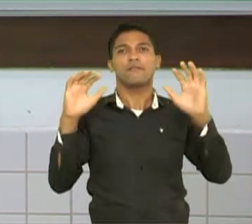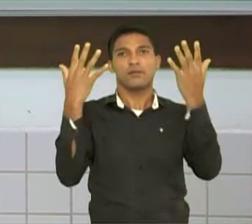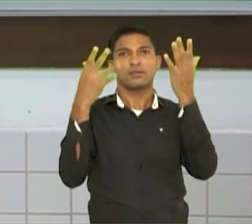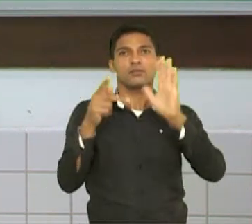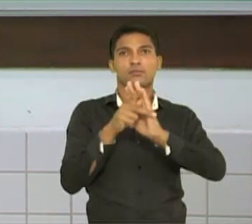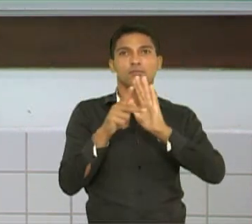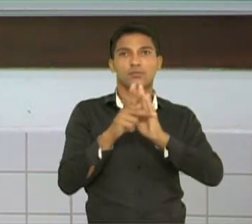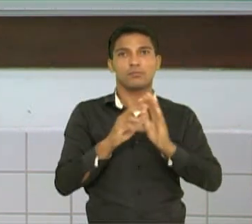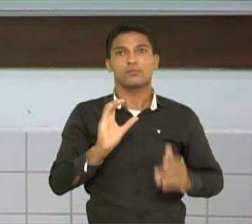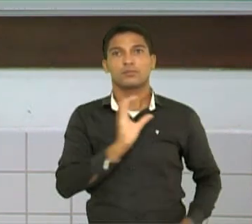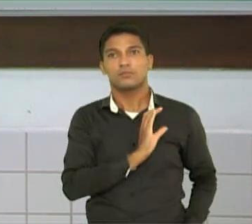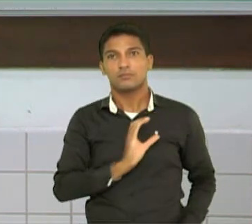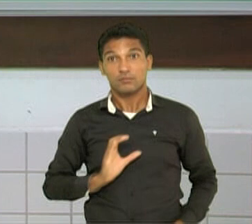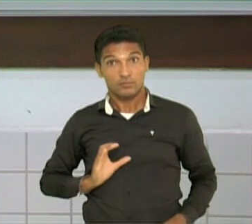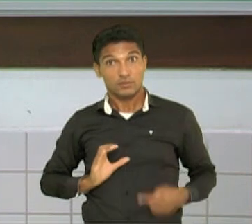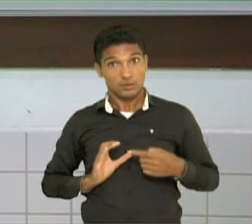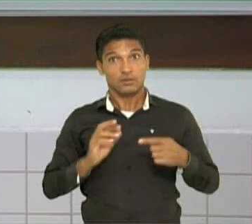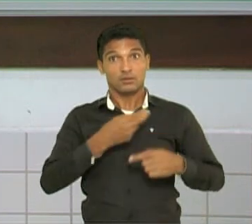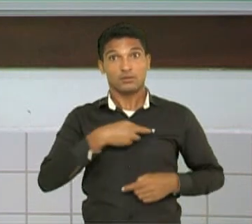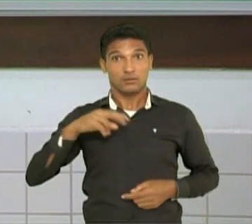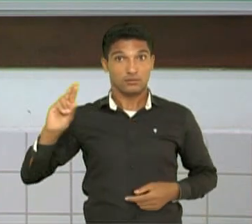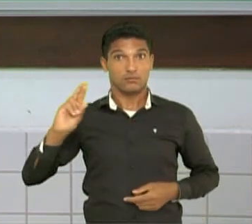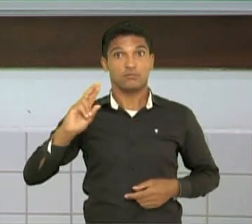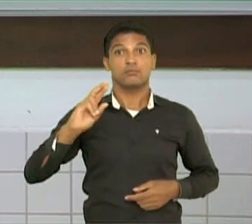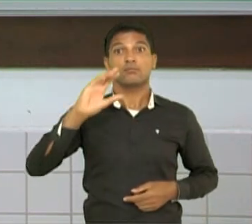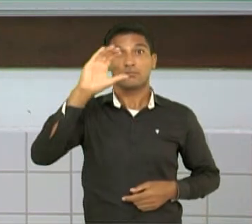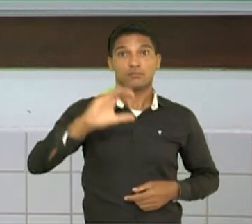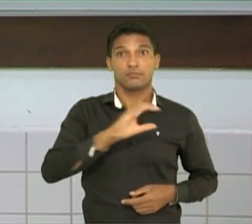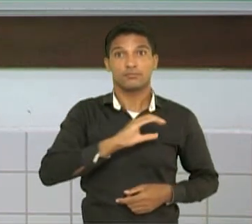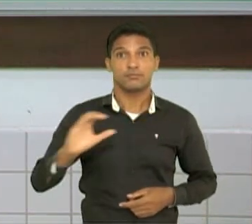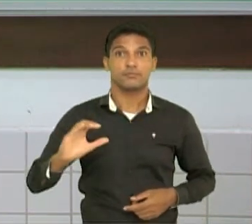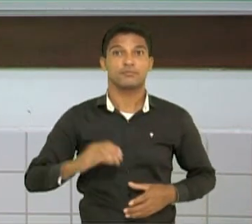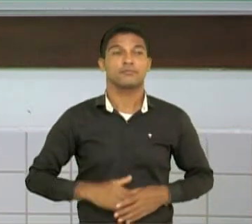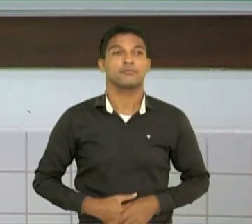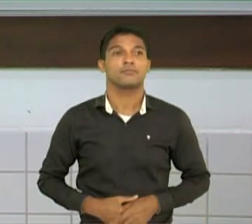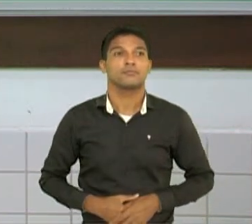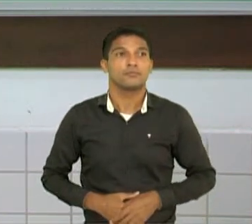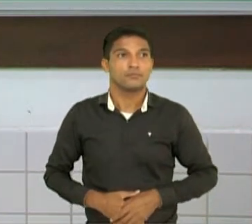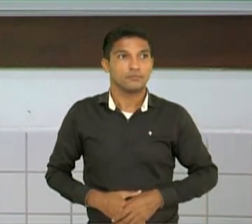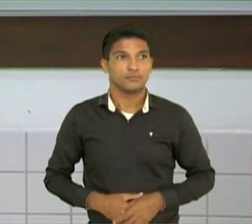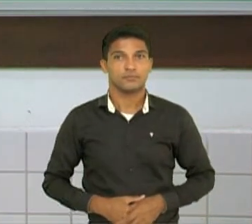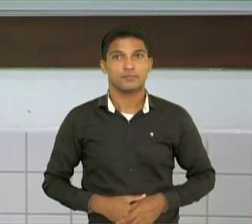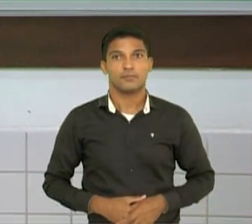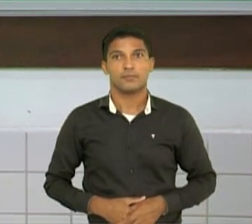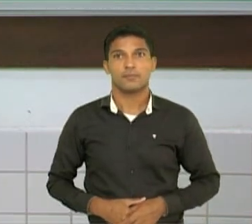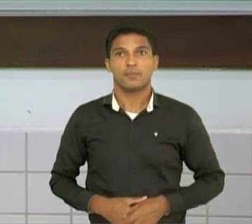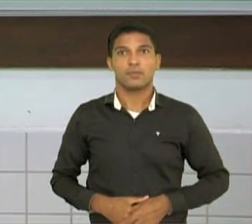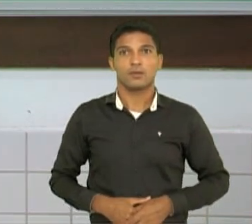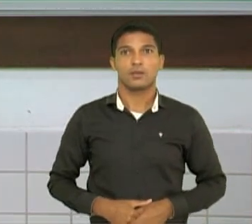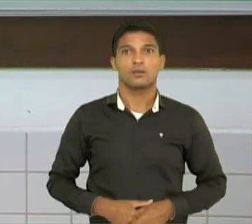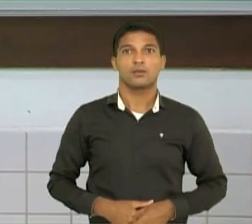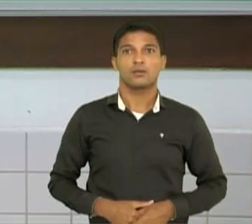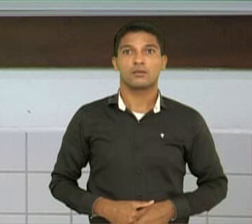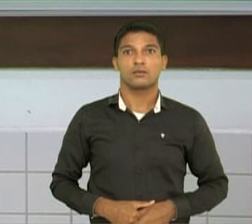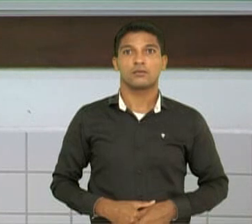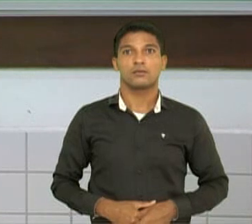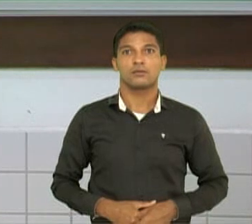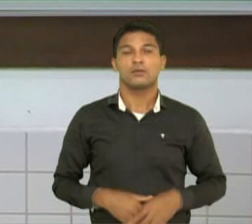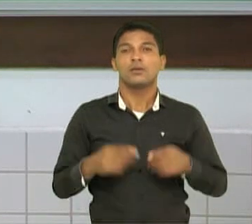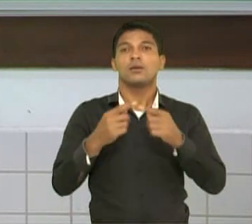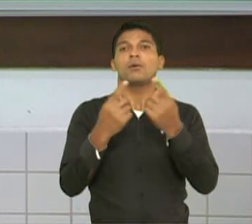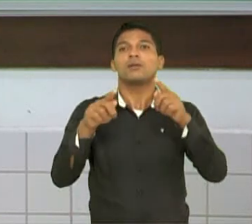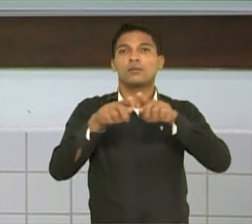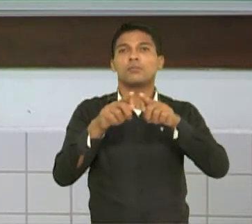nesse caso o catolicismo. Poderíamos aqui, estamos falando católico, mas quando falamos de festas, grandes festas, a Marcha para Jesus